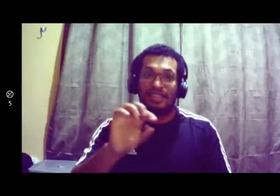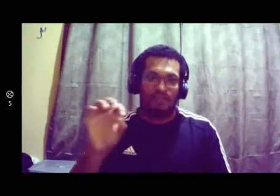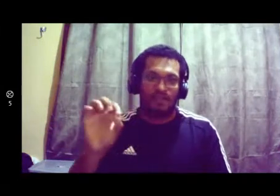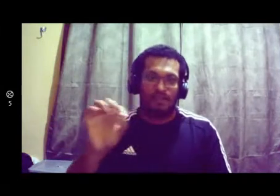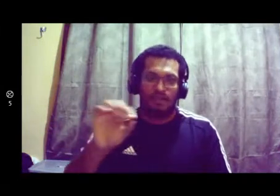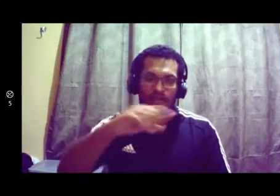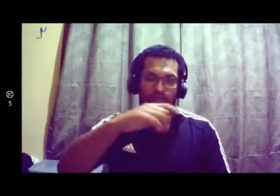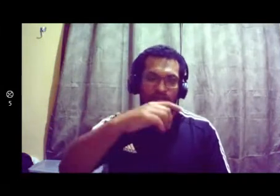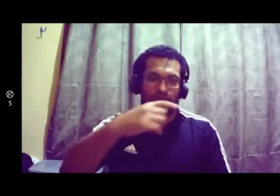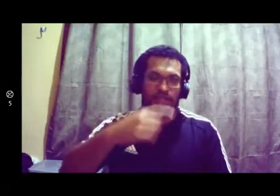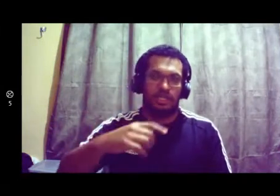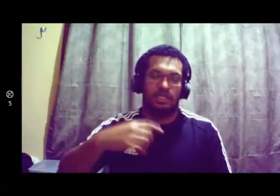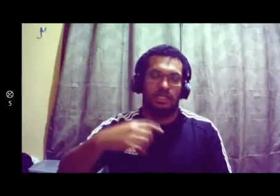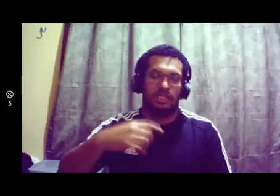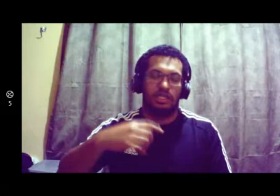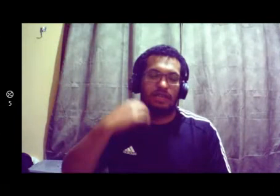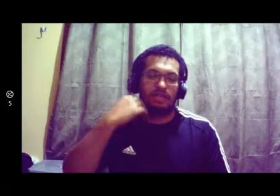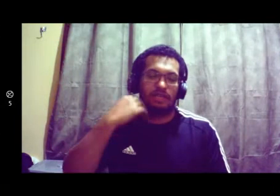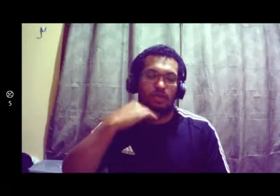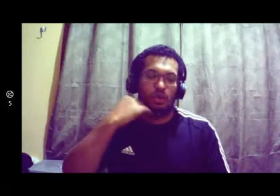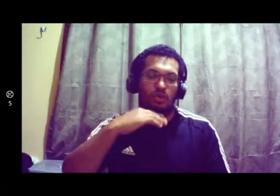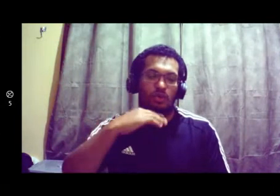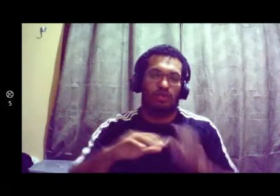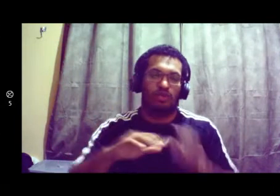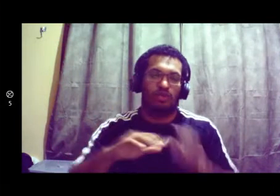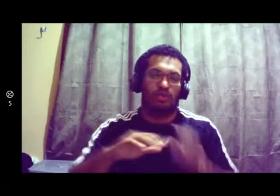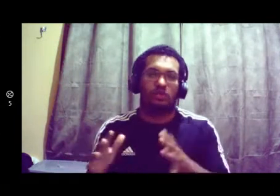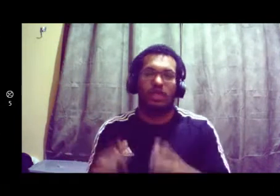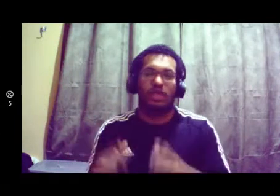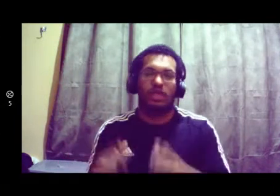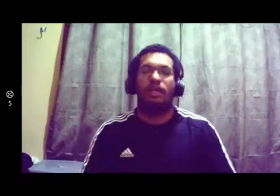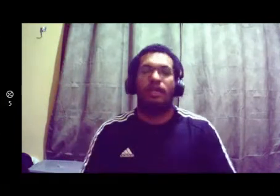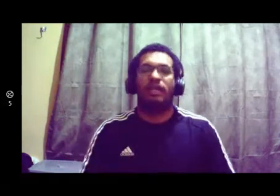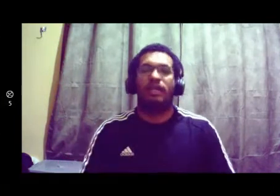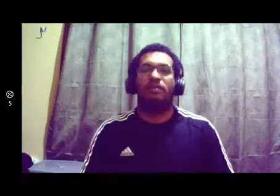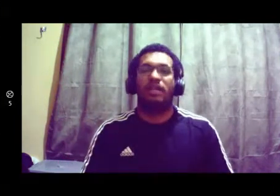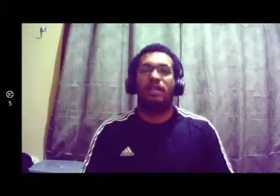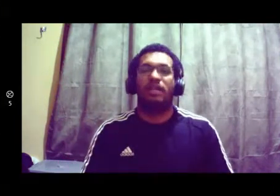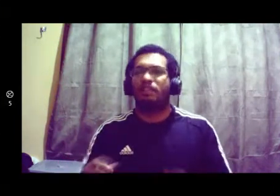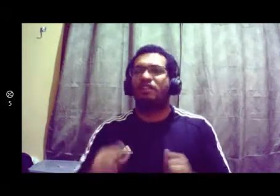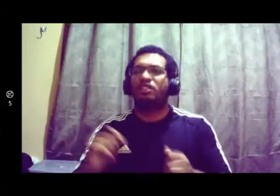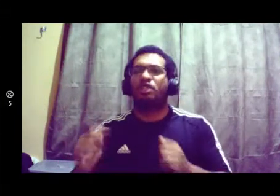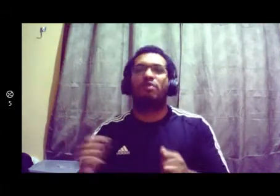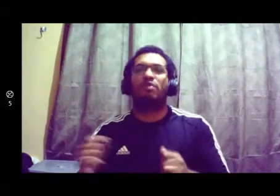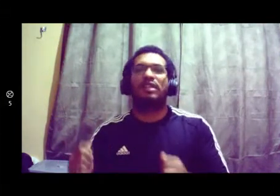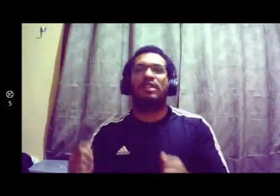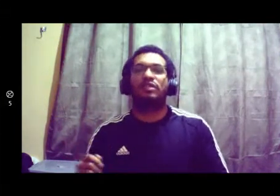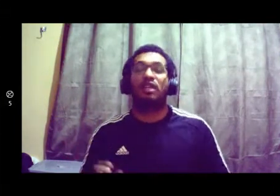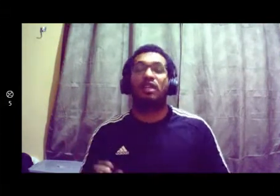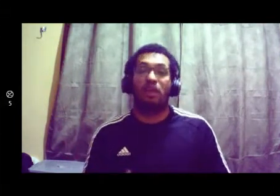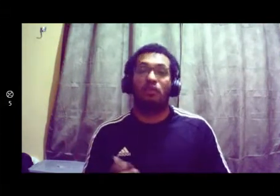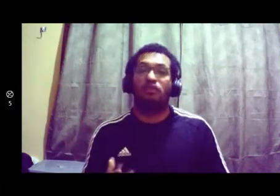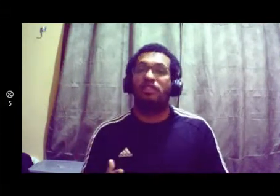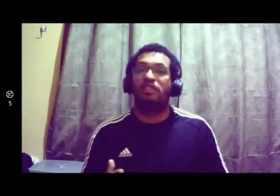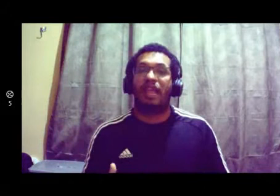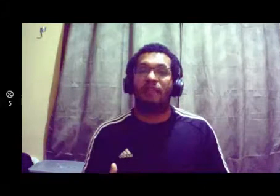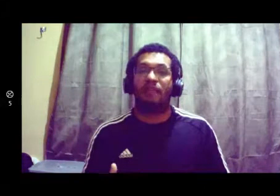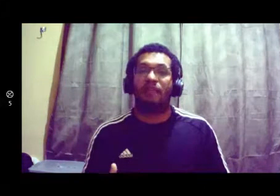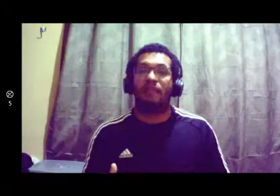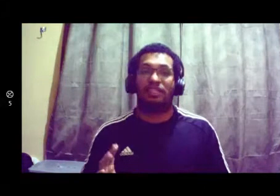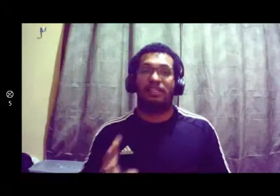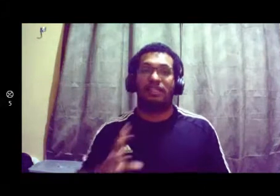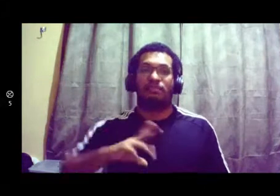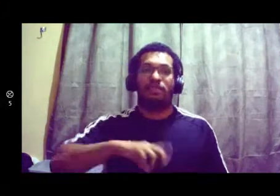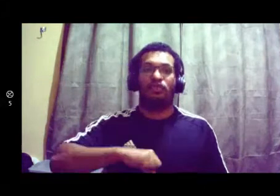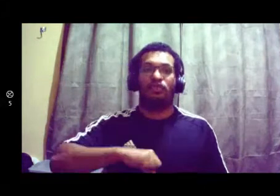daquelas lives que estava tendo assim, e estava tendo show com tradução simultânea em Libras. E eu estava assistindo algumas músicas e eu vi alguns